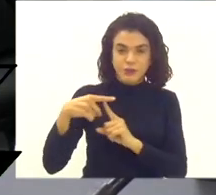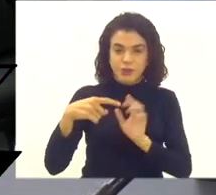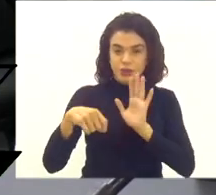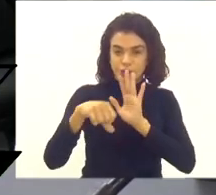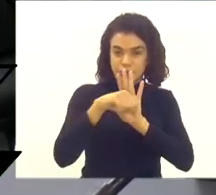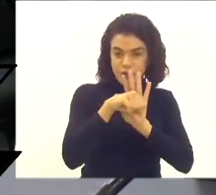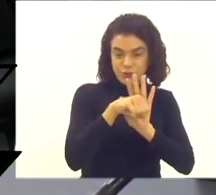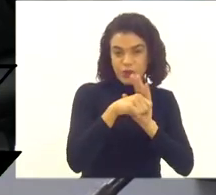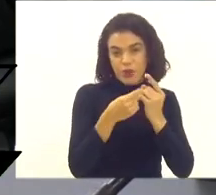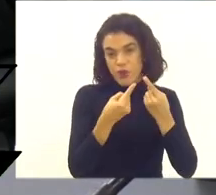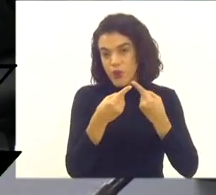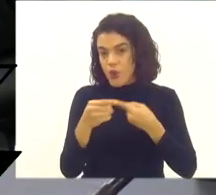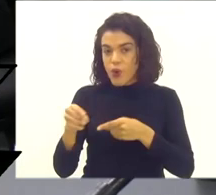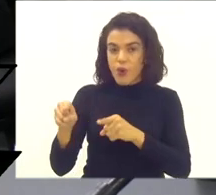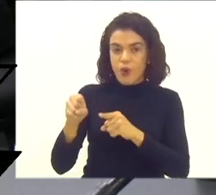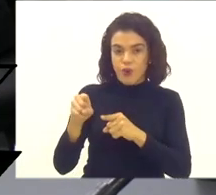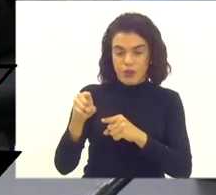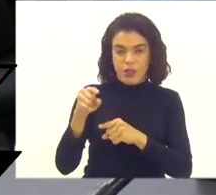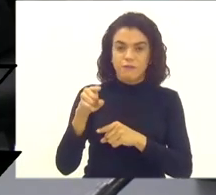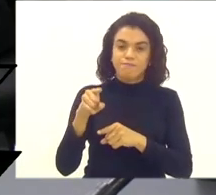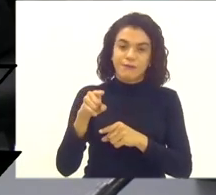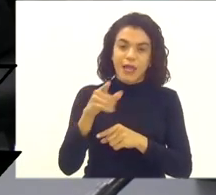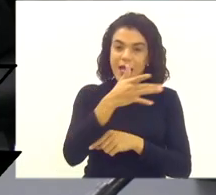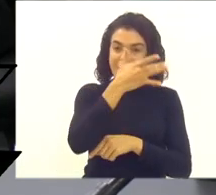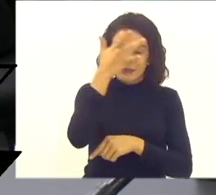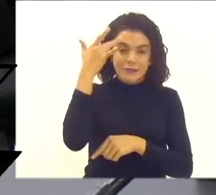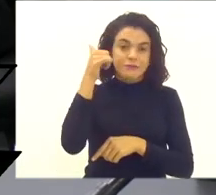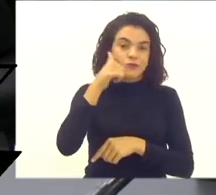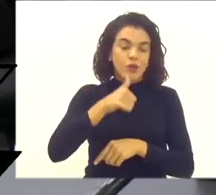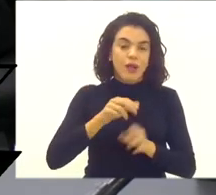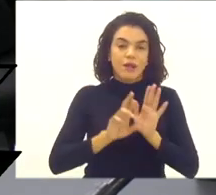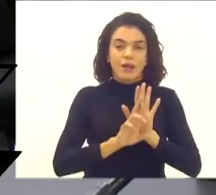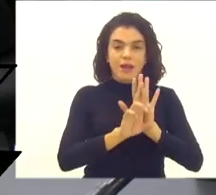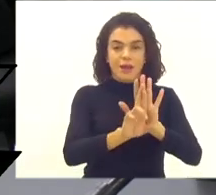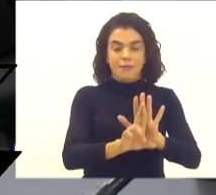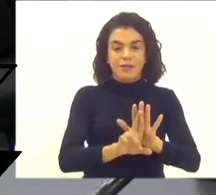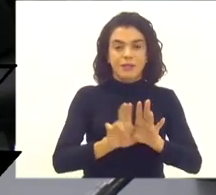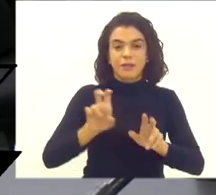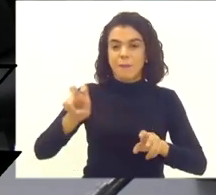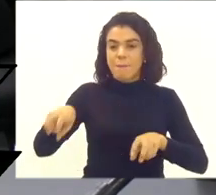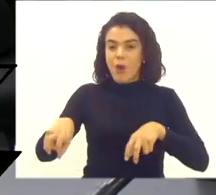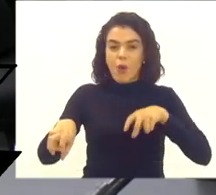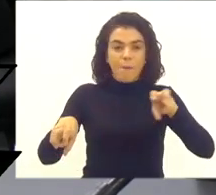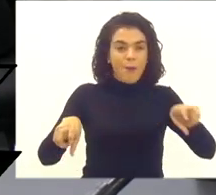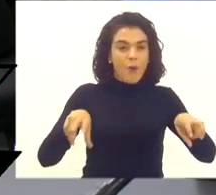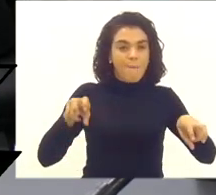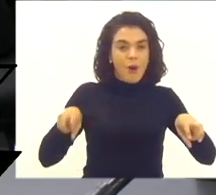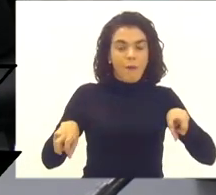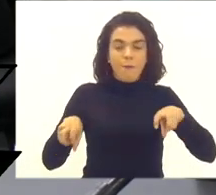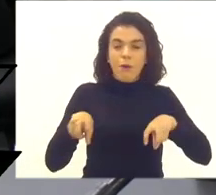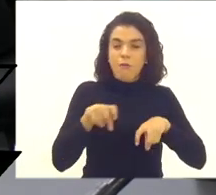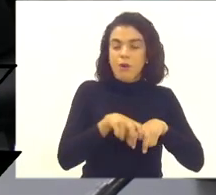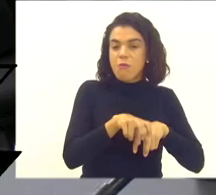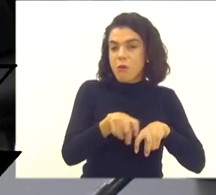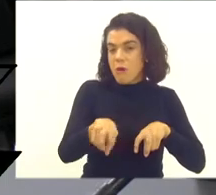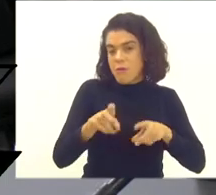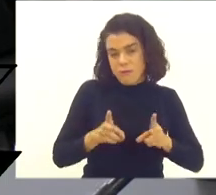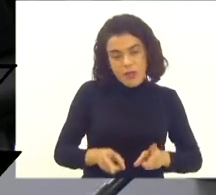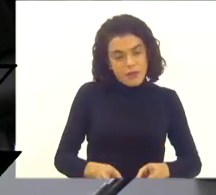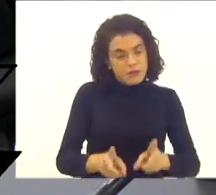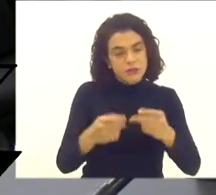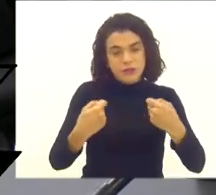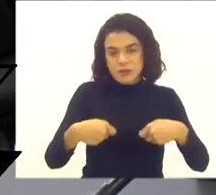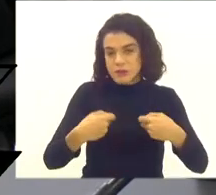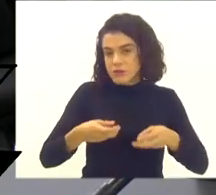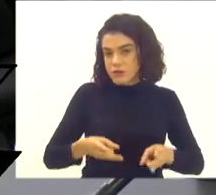contra as nossas representantes que estão aí ocupando os espaços de poder e devem permanecer então